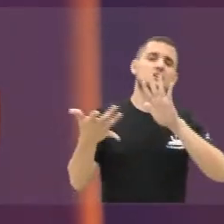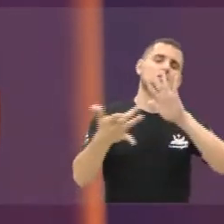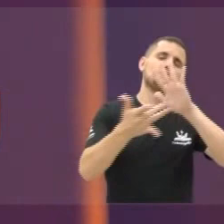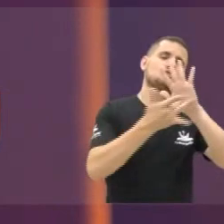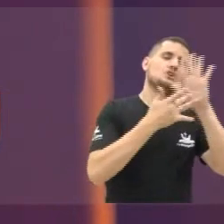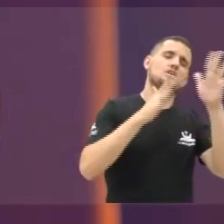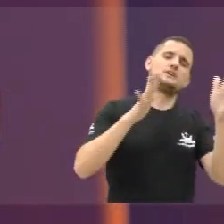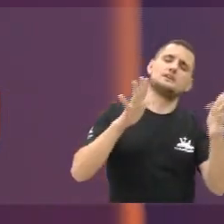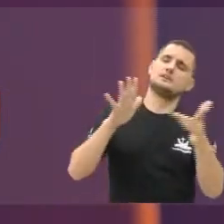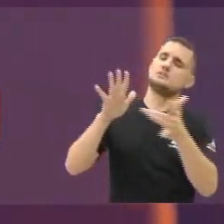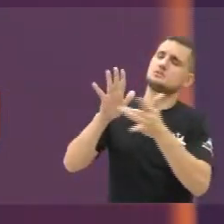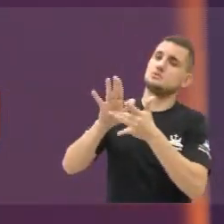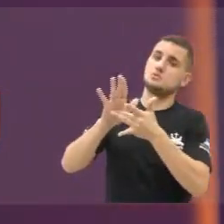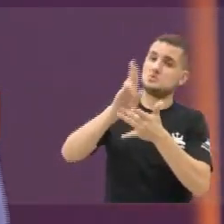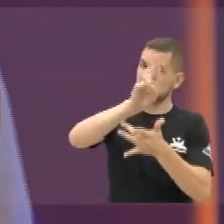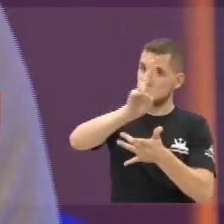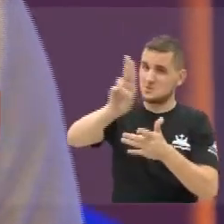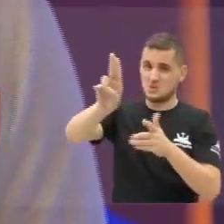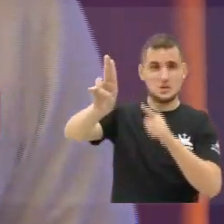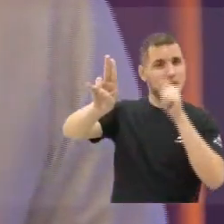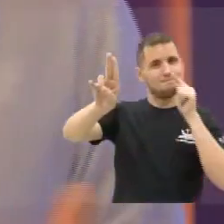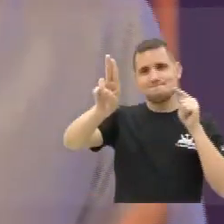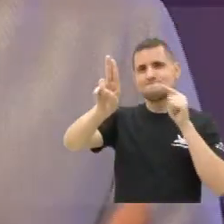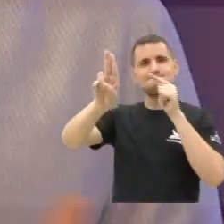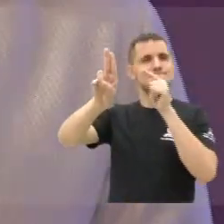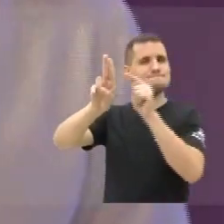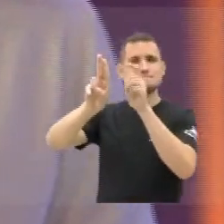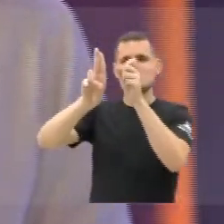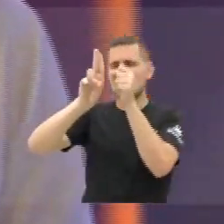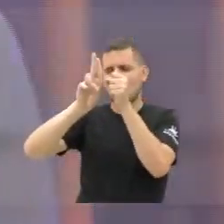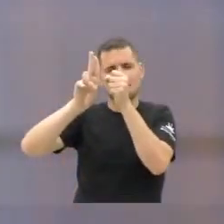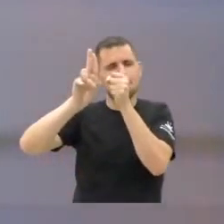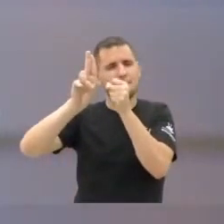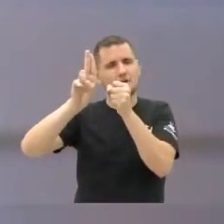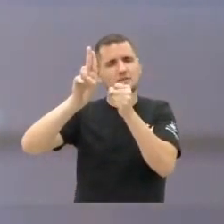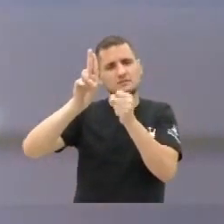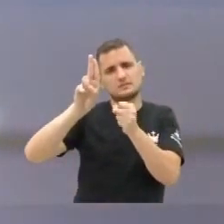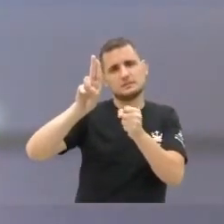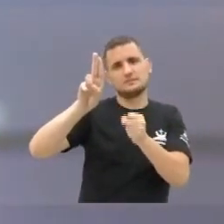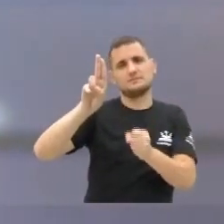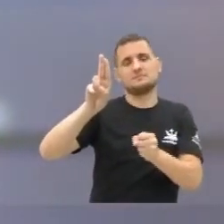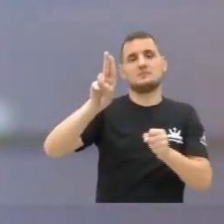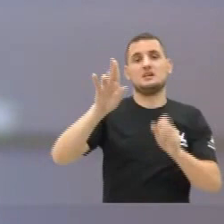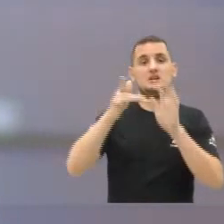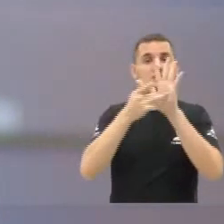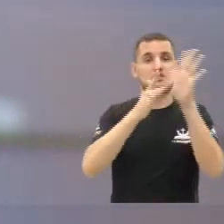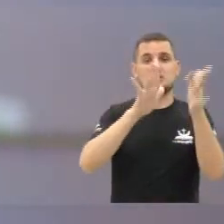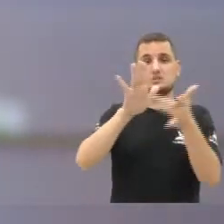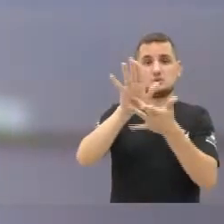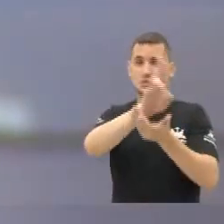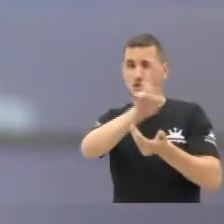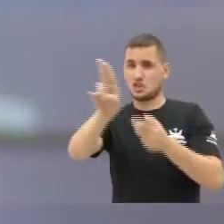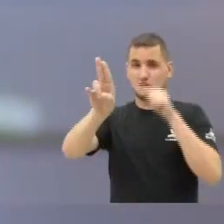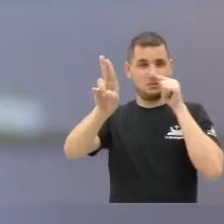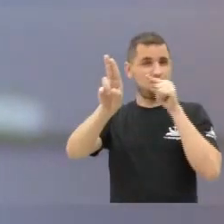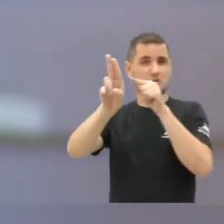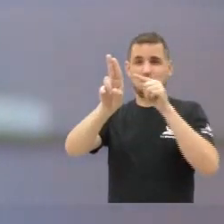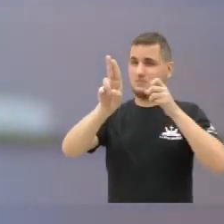poder. Cante. Adore o Senhor. Jesus, nesse nome há